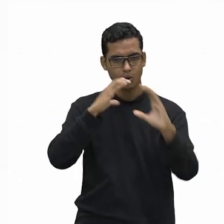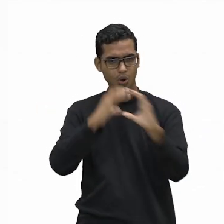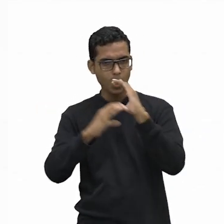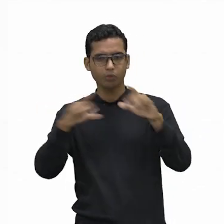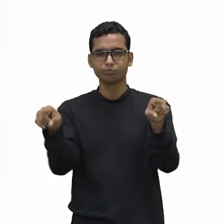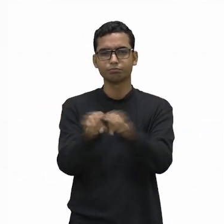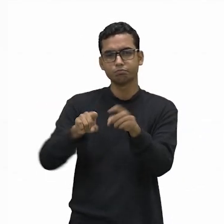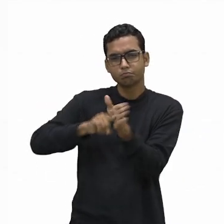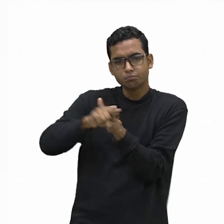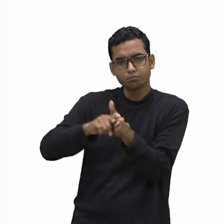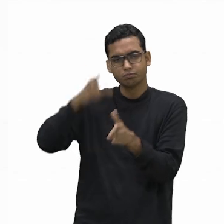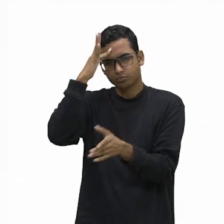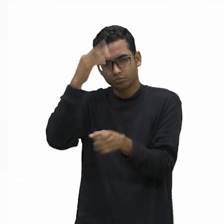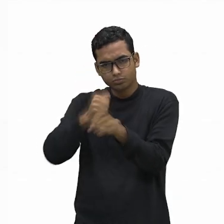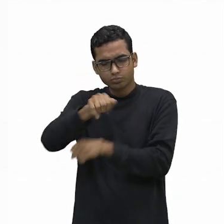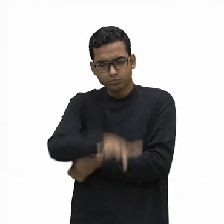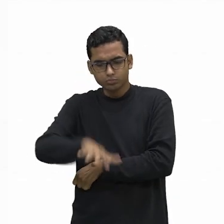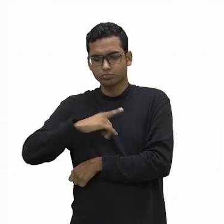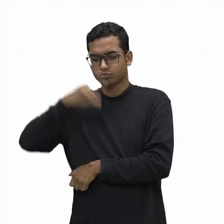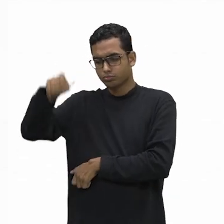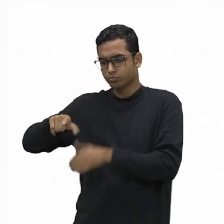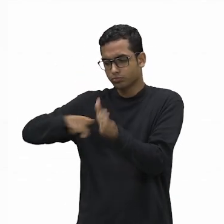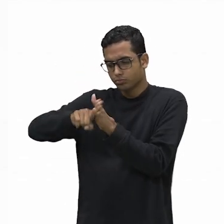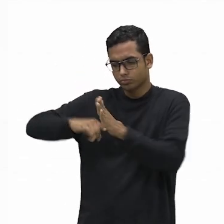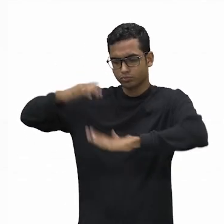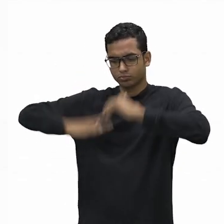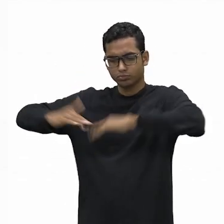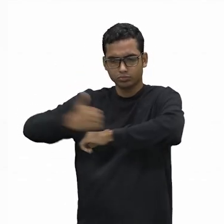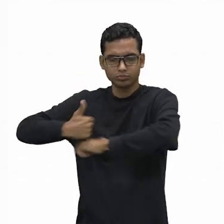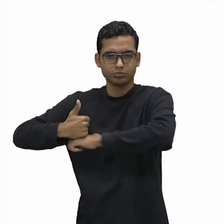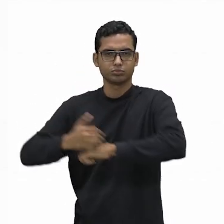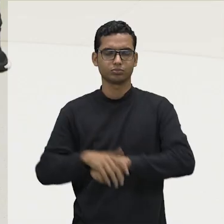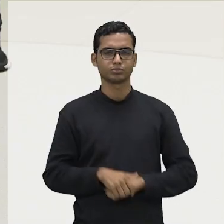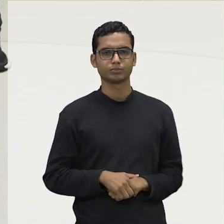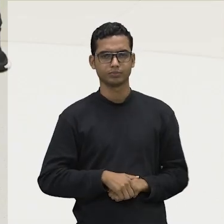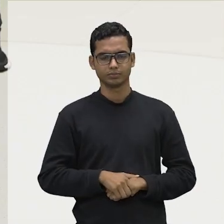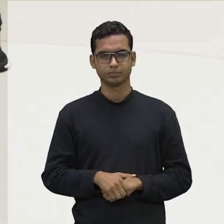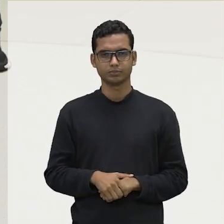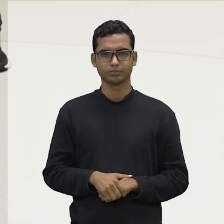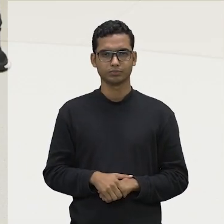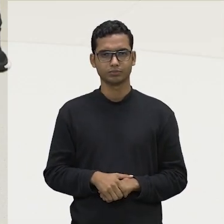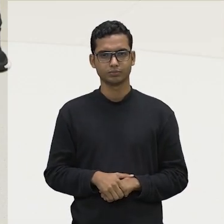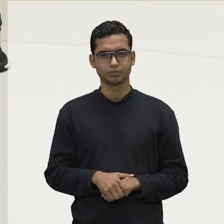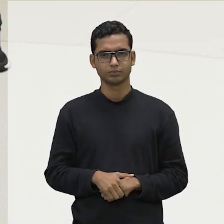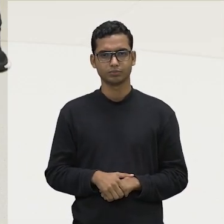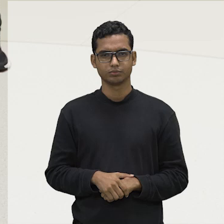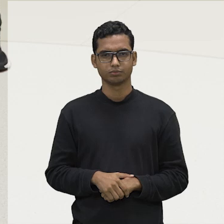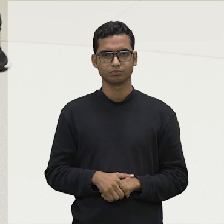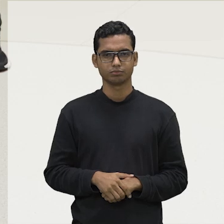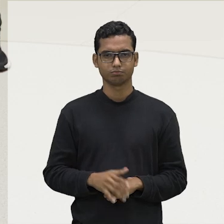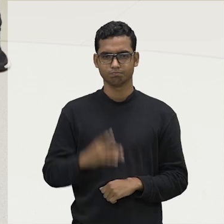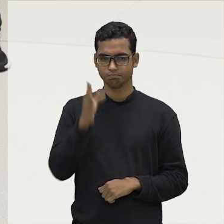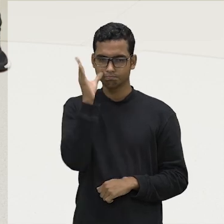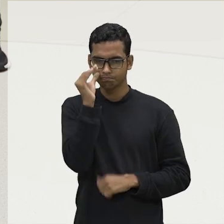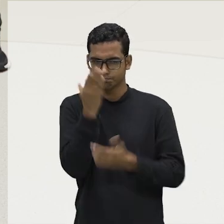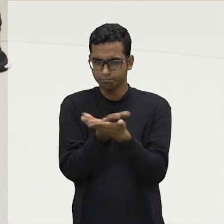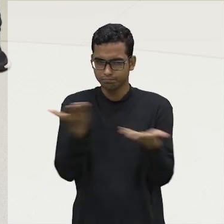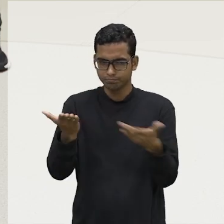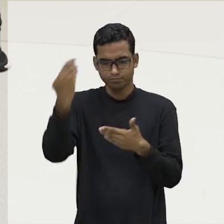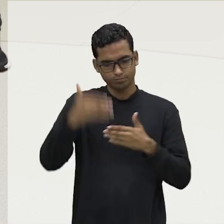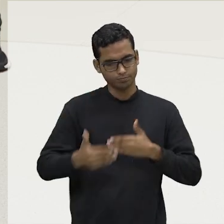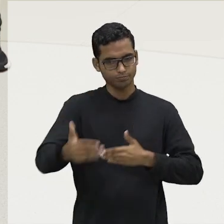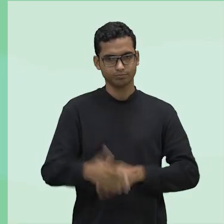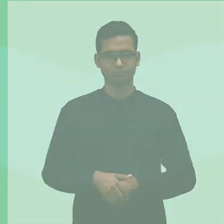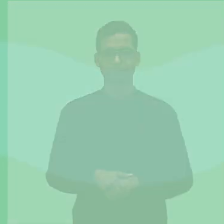divulgação e comunicação, a pesquisa em física e o pesquisador. Com certeza você ficou curioso por isso. Vem com a